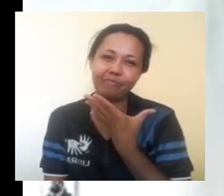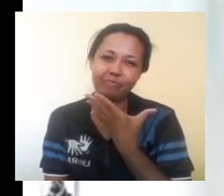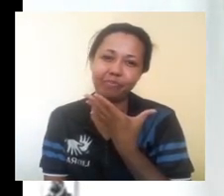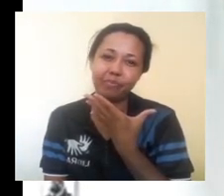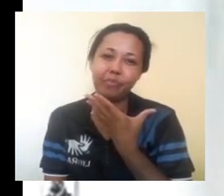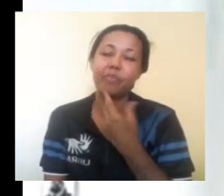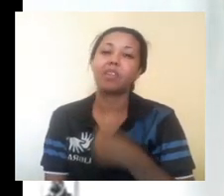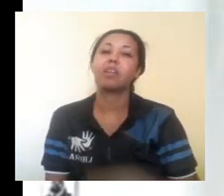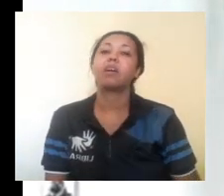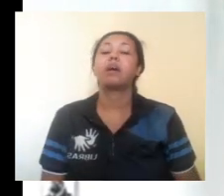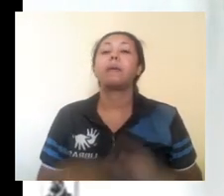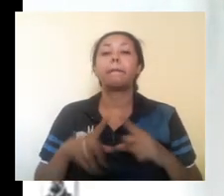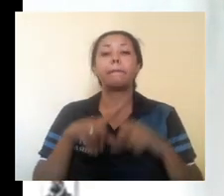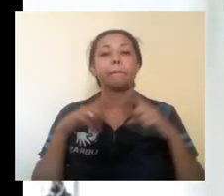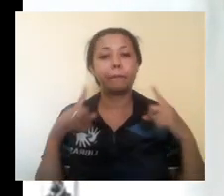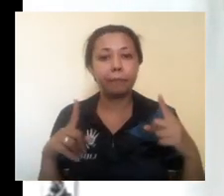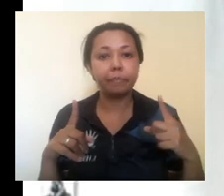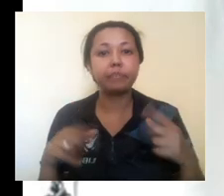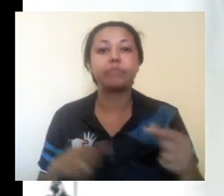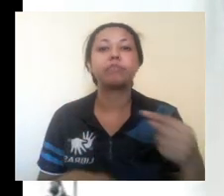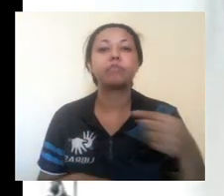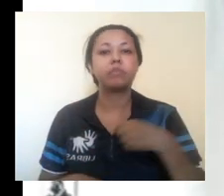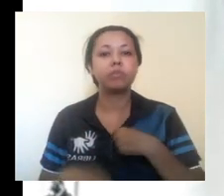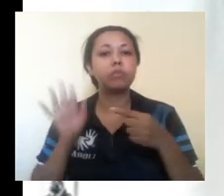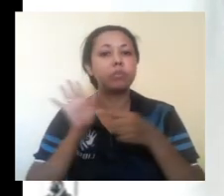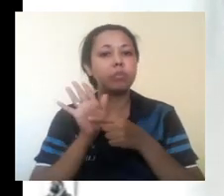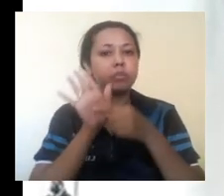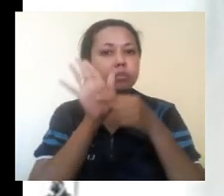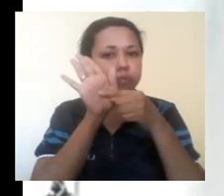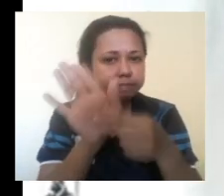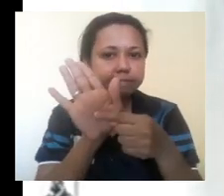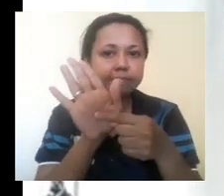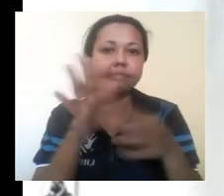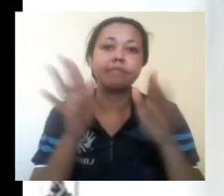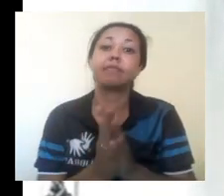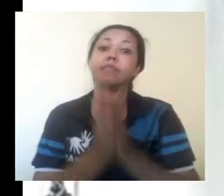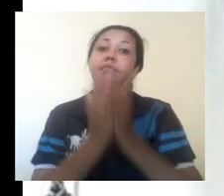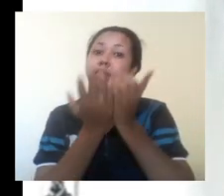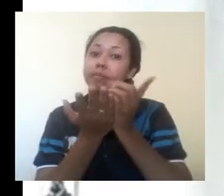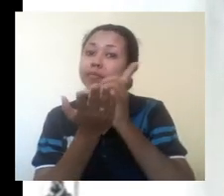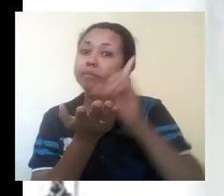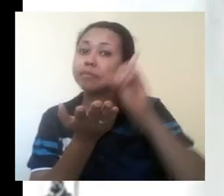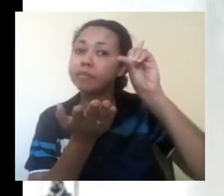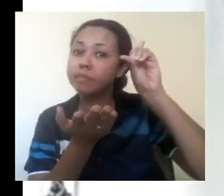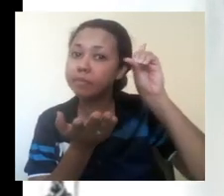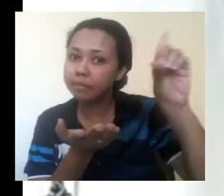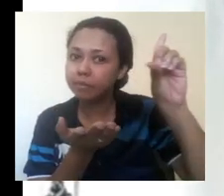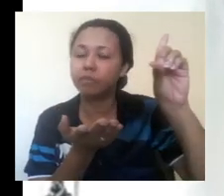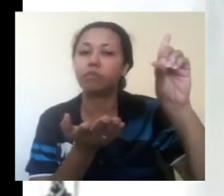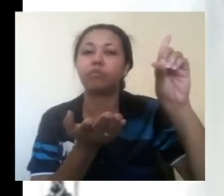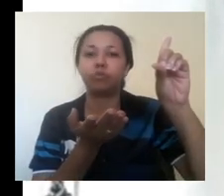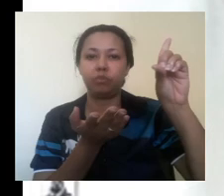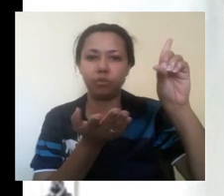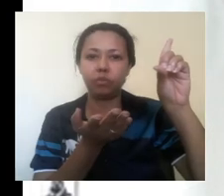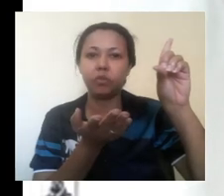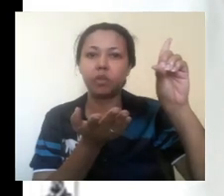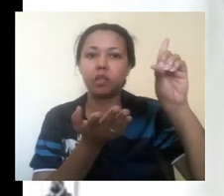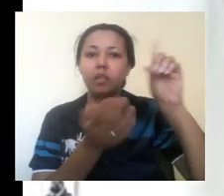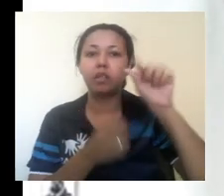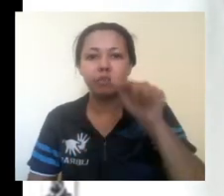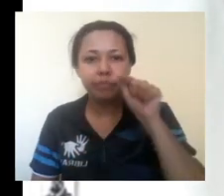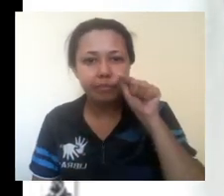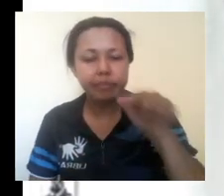referência, né? Que é possível que você alcance tudo isso. E quando você chegar na velhice, diferente de Salomão, eu e você,